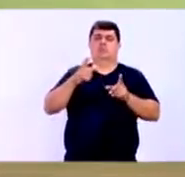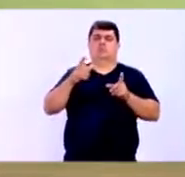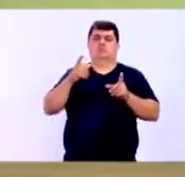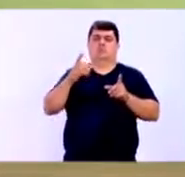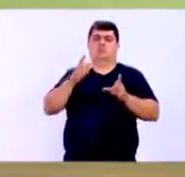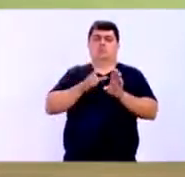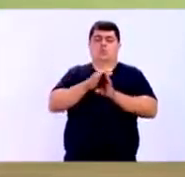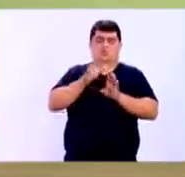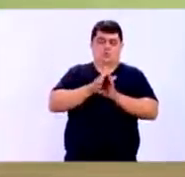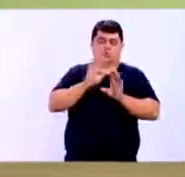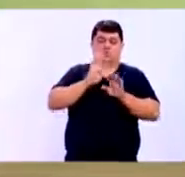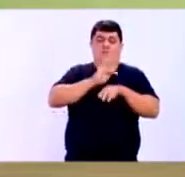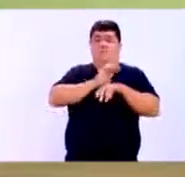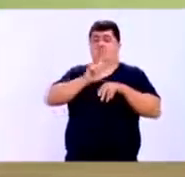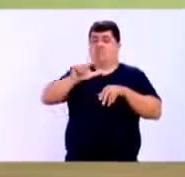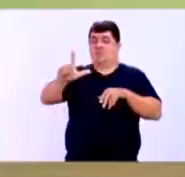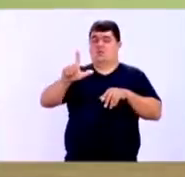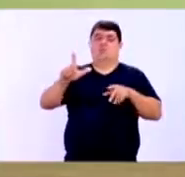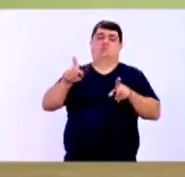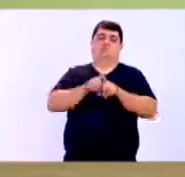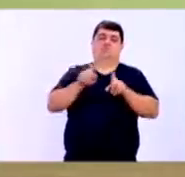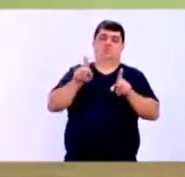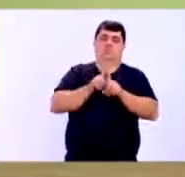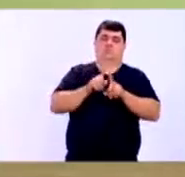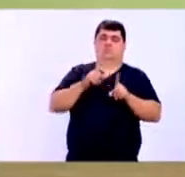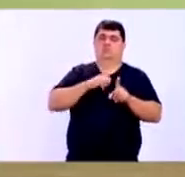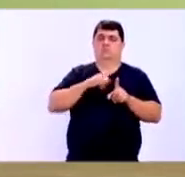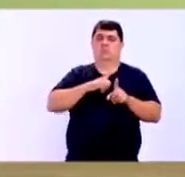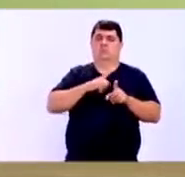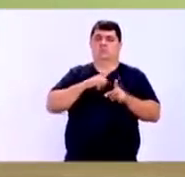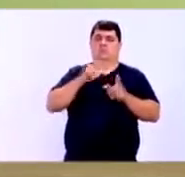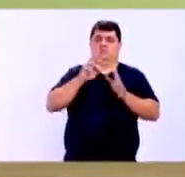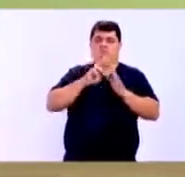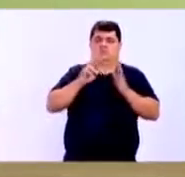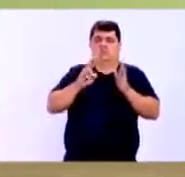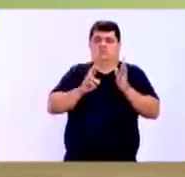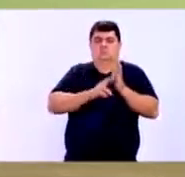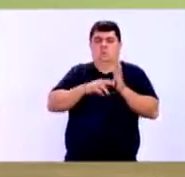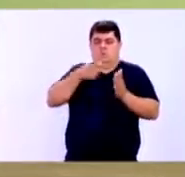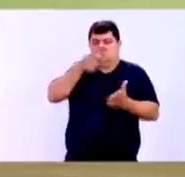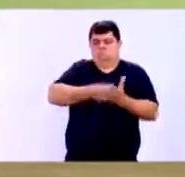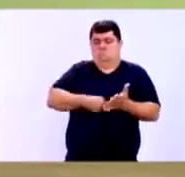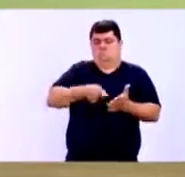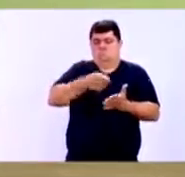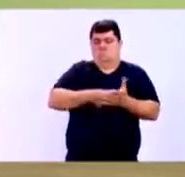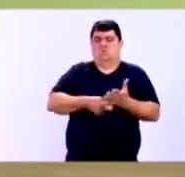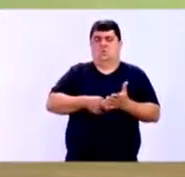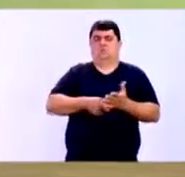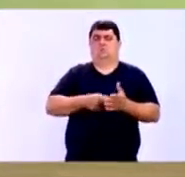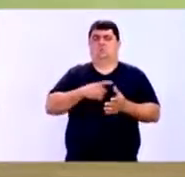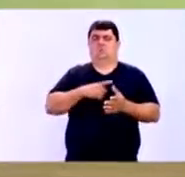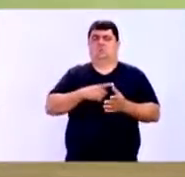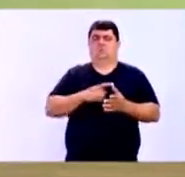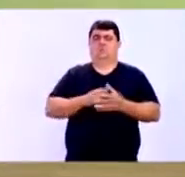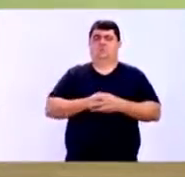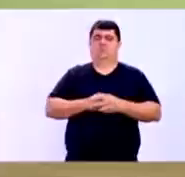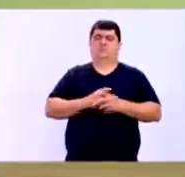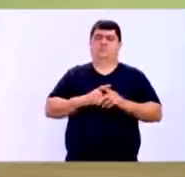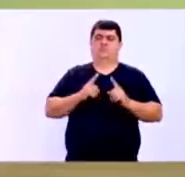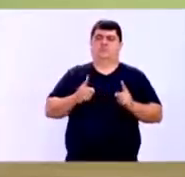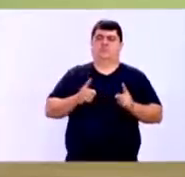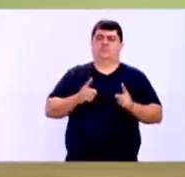norma específica, o CPC é editado pelo esse comitê específico, foi criado para isso, né?